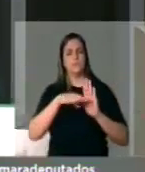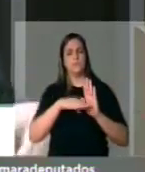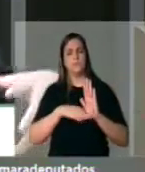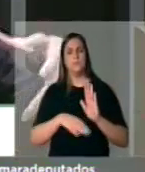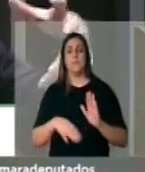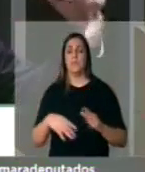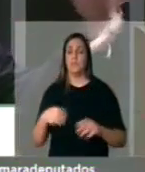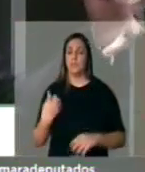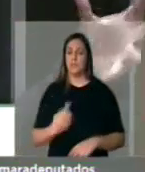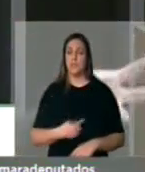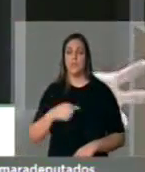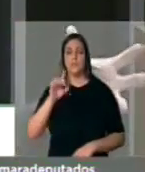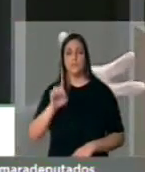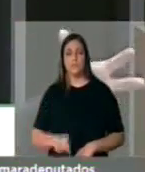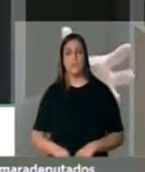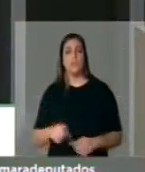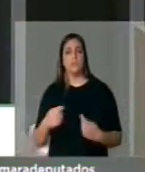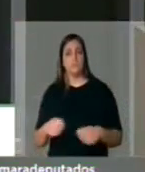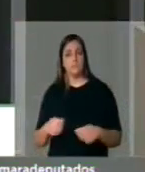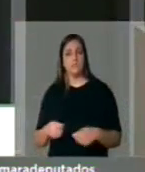que já foram mais volumosas.